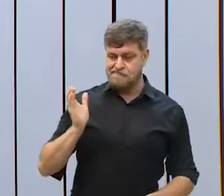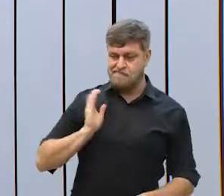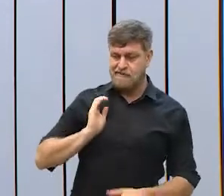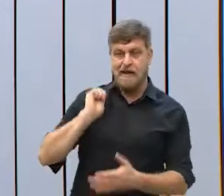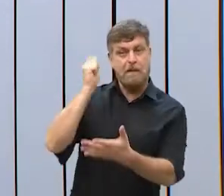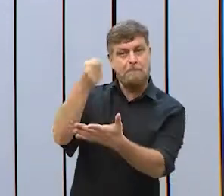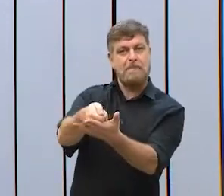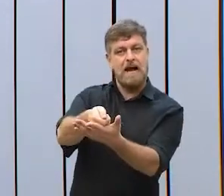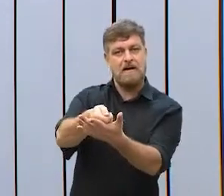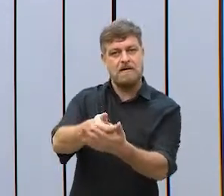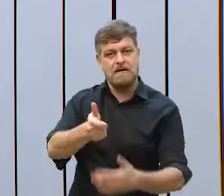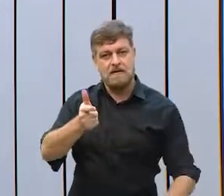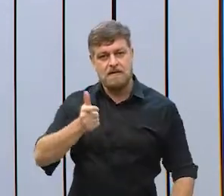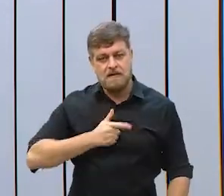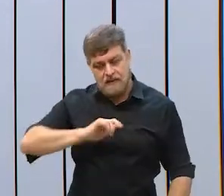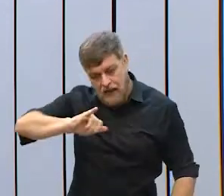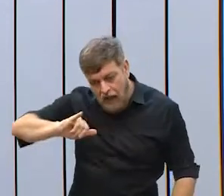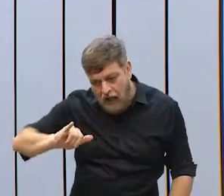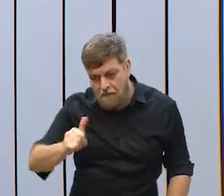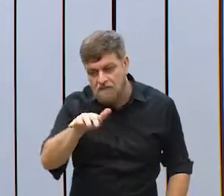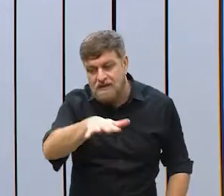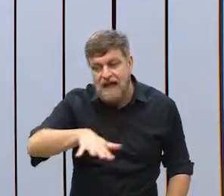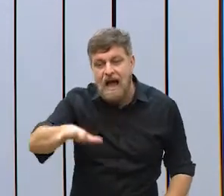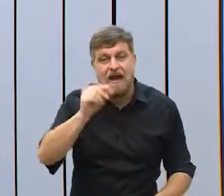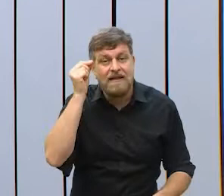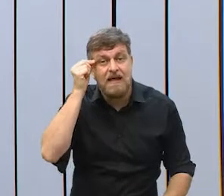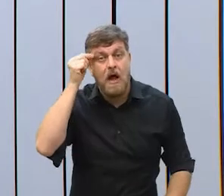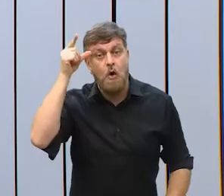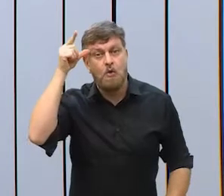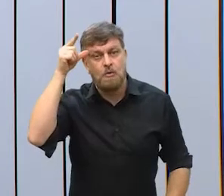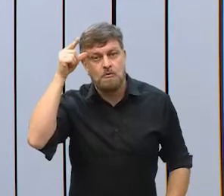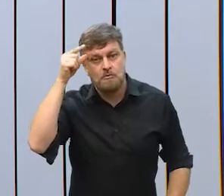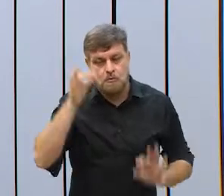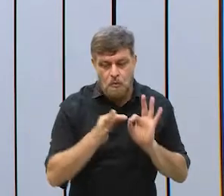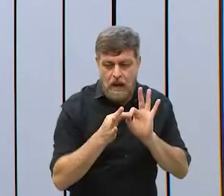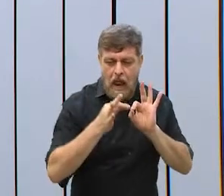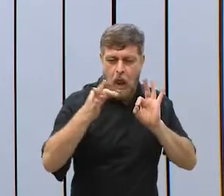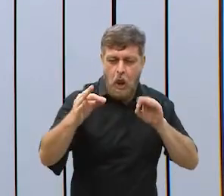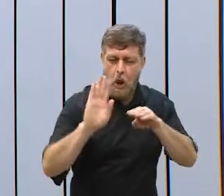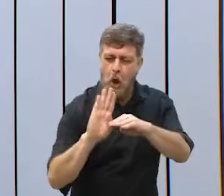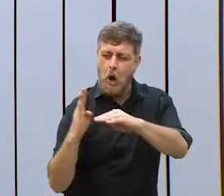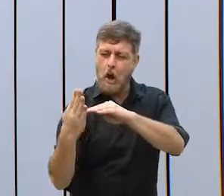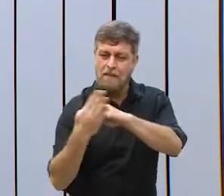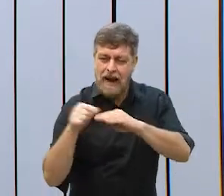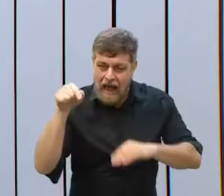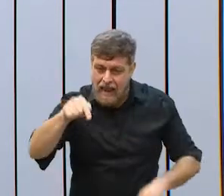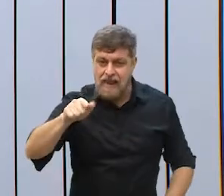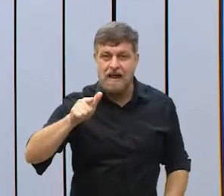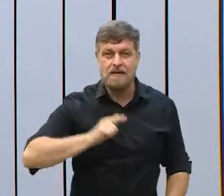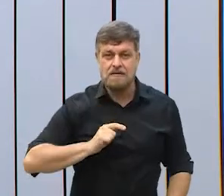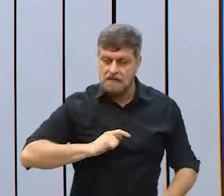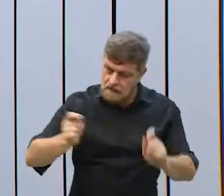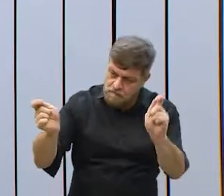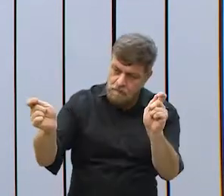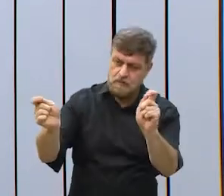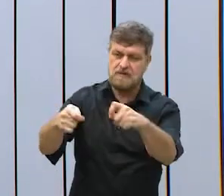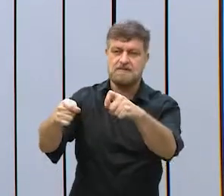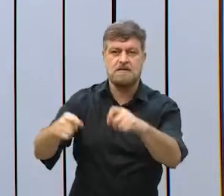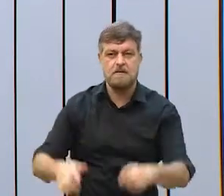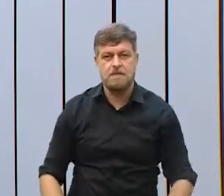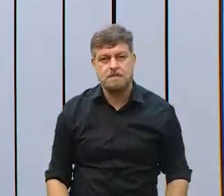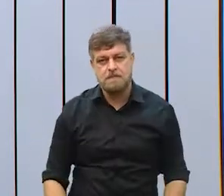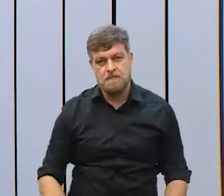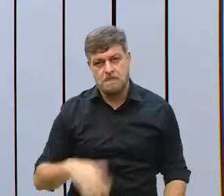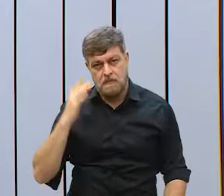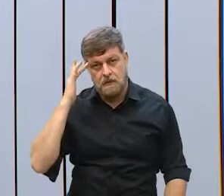Então, tem que explorar a cultura da periferia, uma cultura valiosa, e lá tem esse potencial. Então, acho